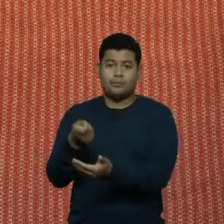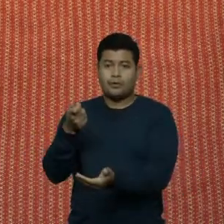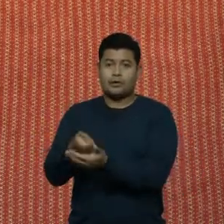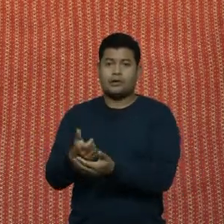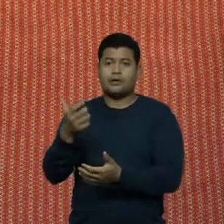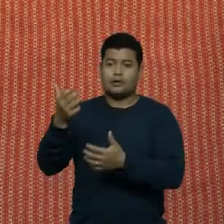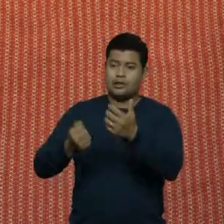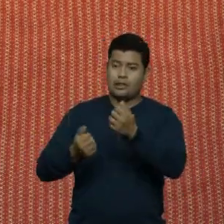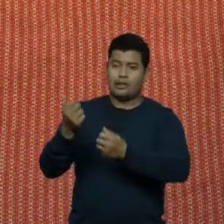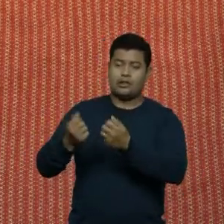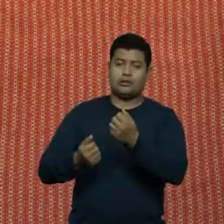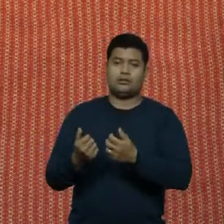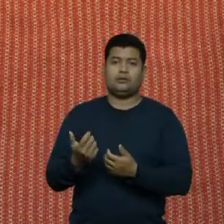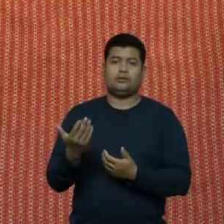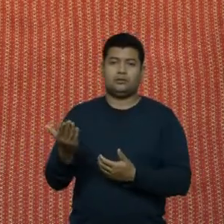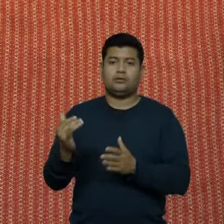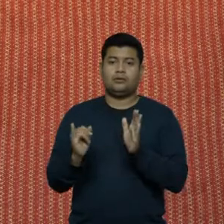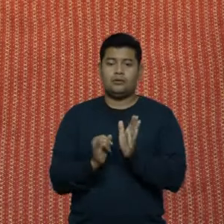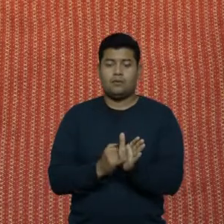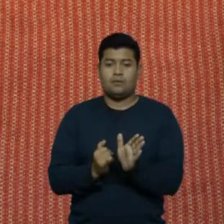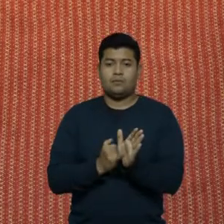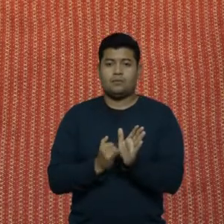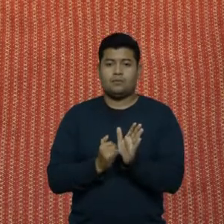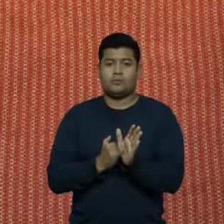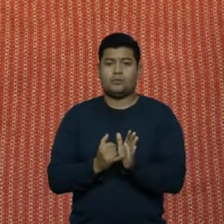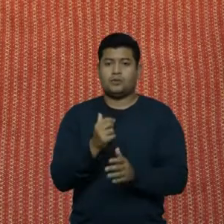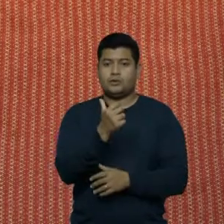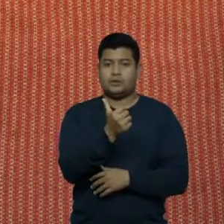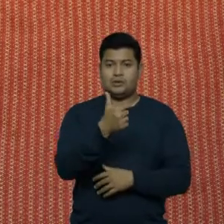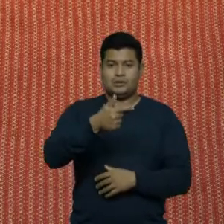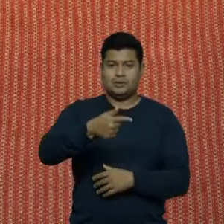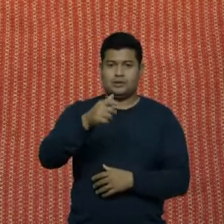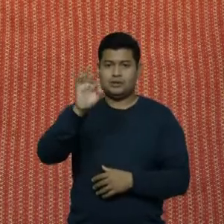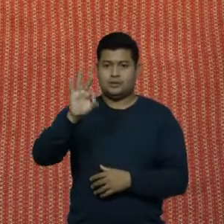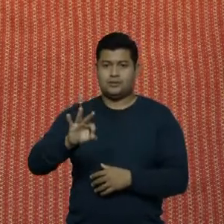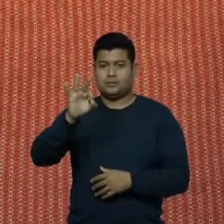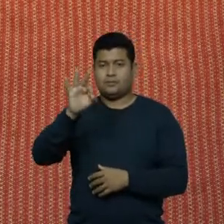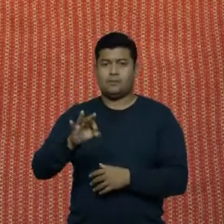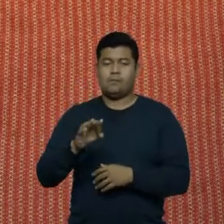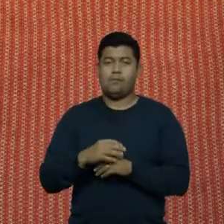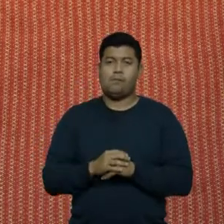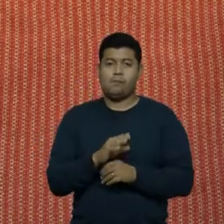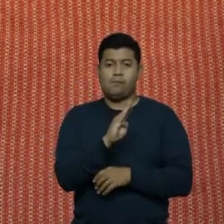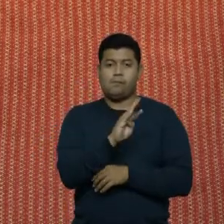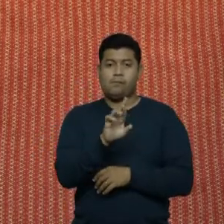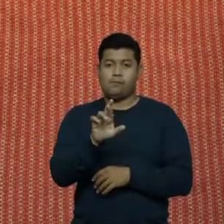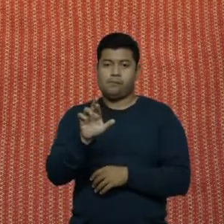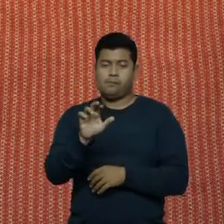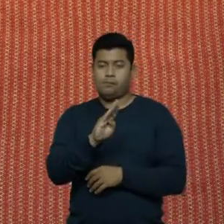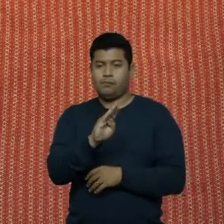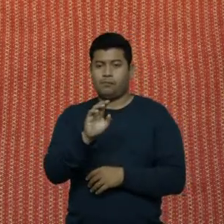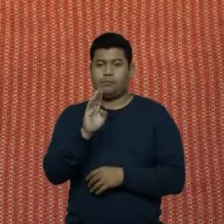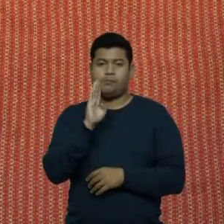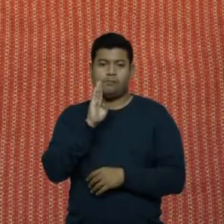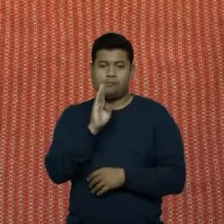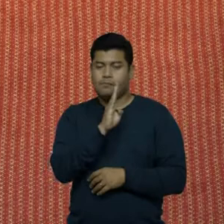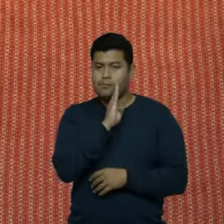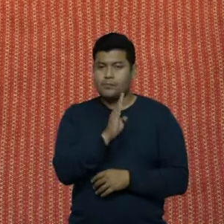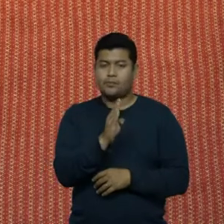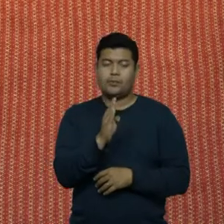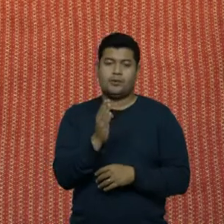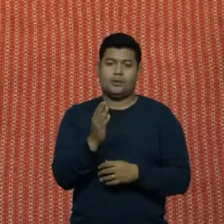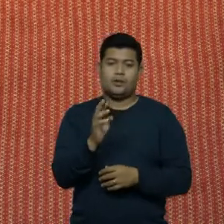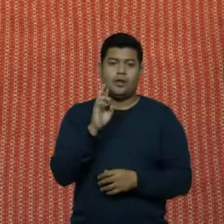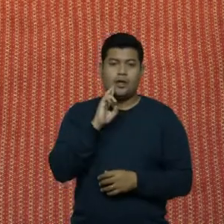leite o imposto a dezessete por cento os bares restaurantes pagando sete porcento no alimento quando já poderia ser